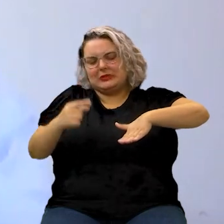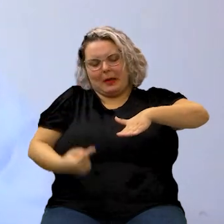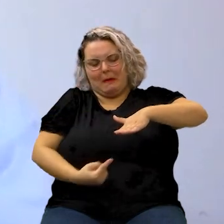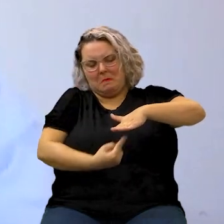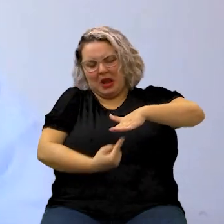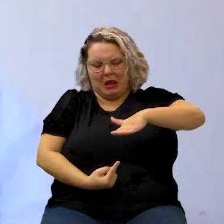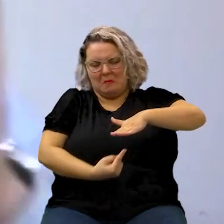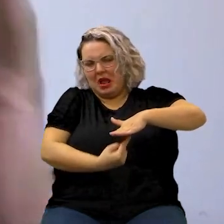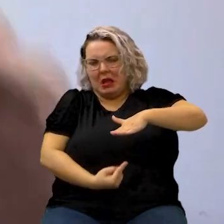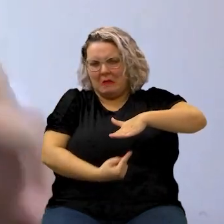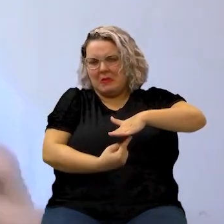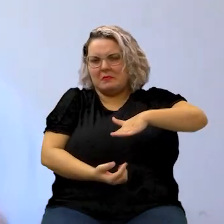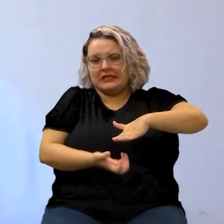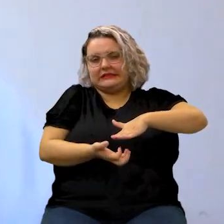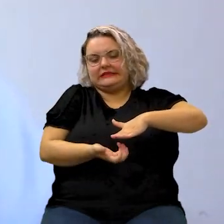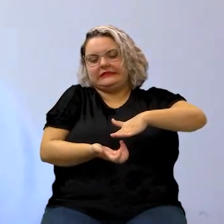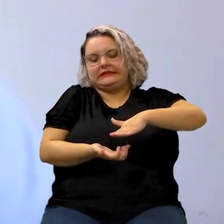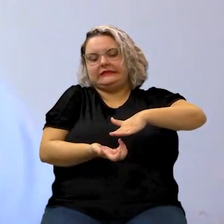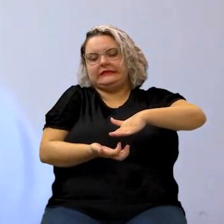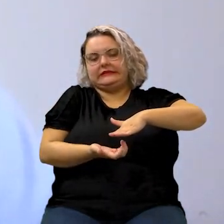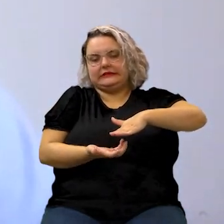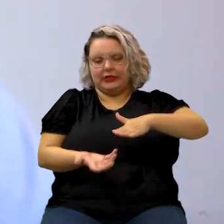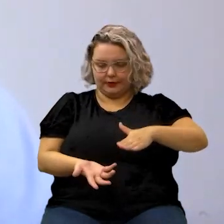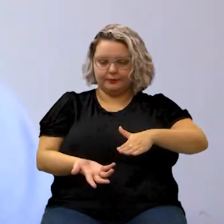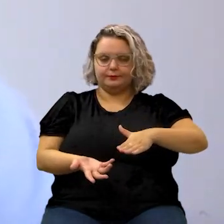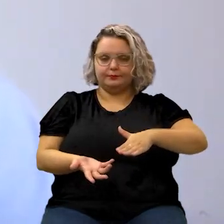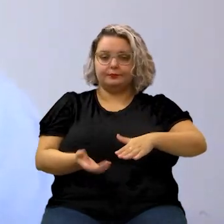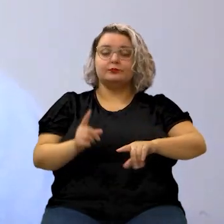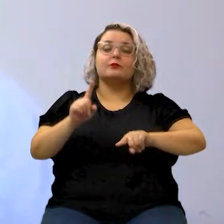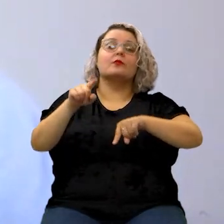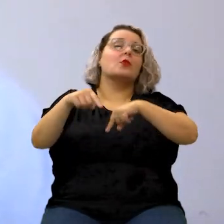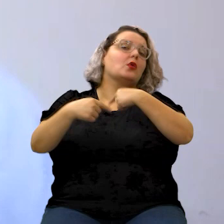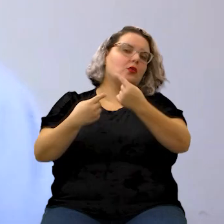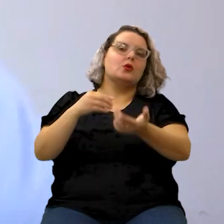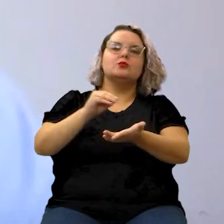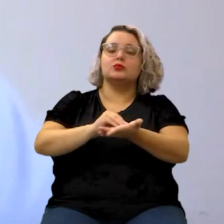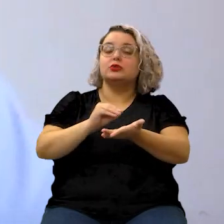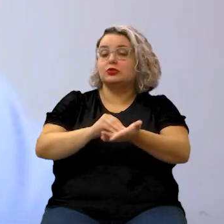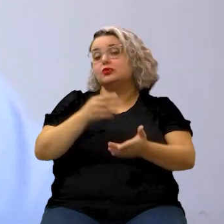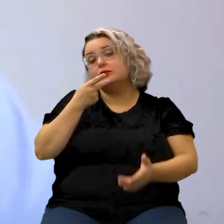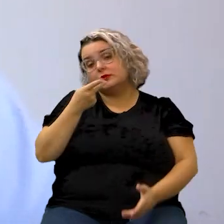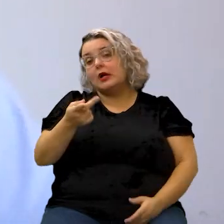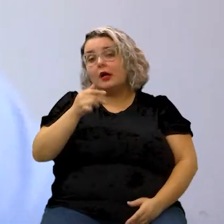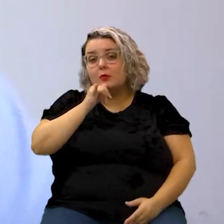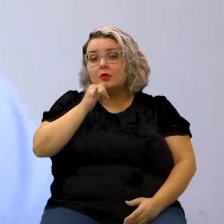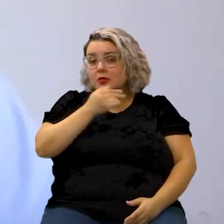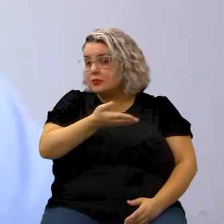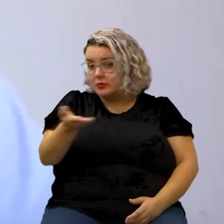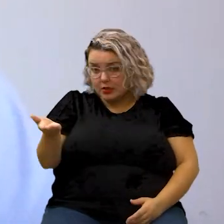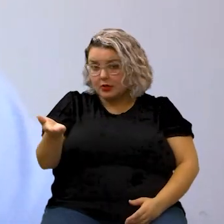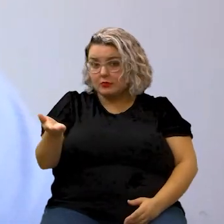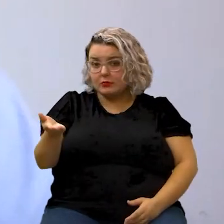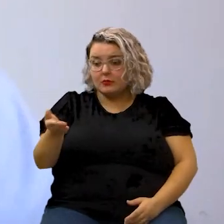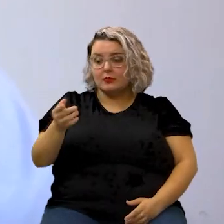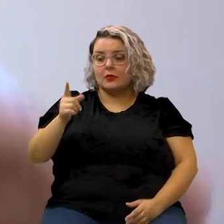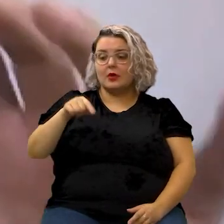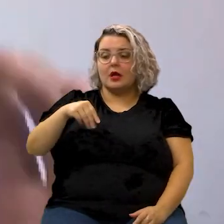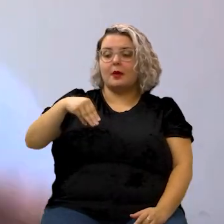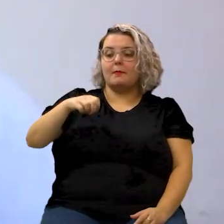algumas agulhadas e uma queimação na região. E um outro, por último, que eu vou colocar como exemplo para vocês, é